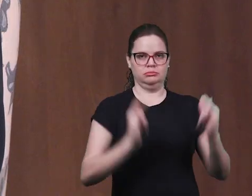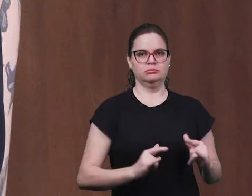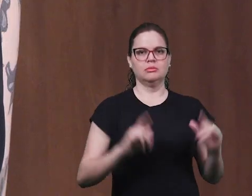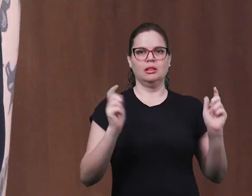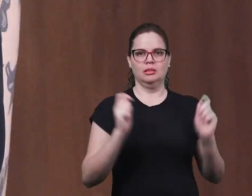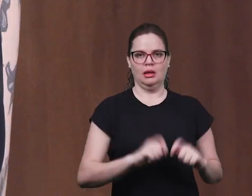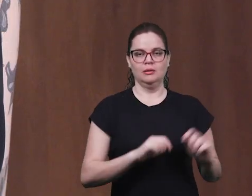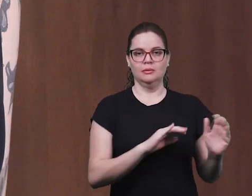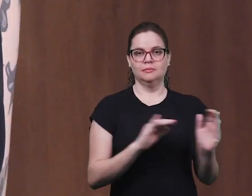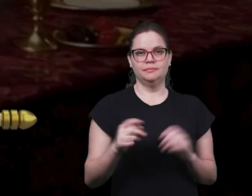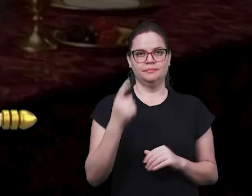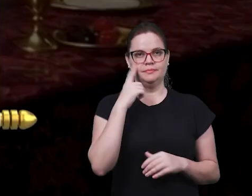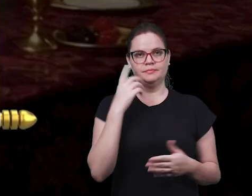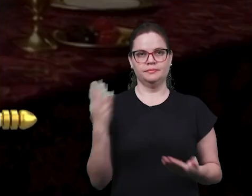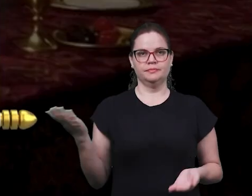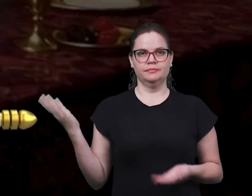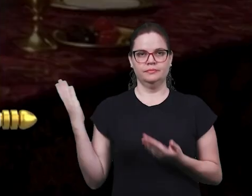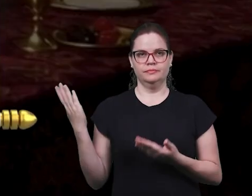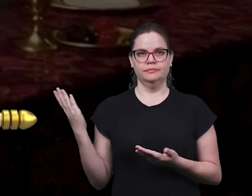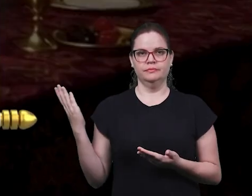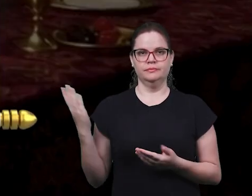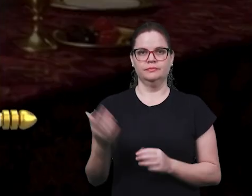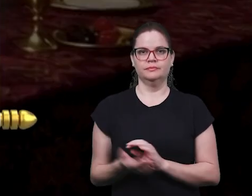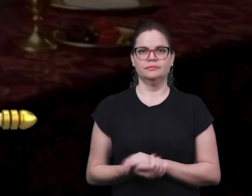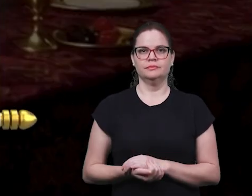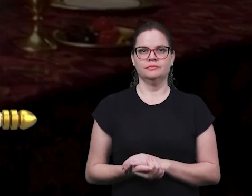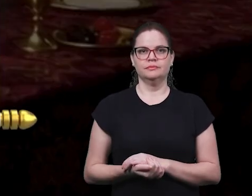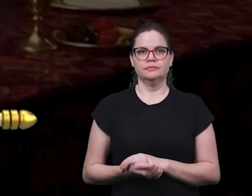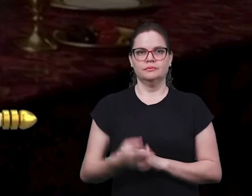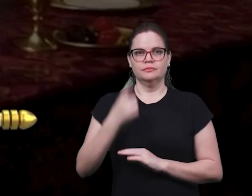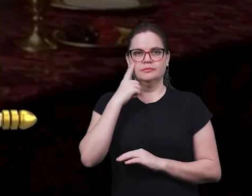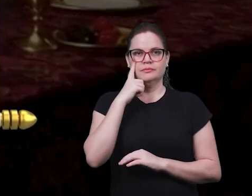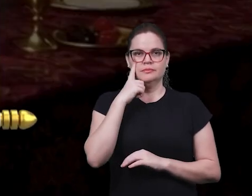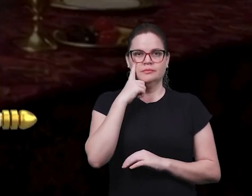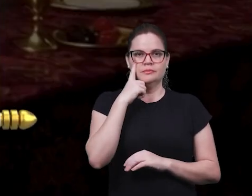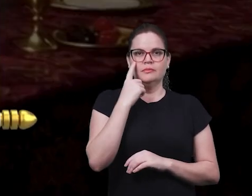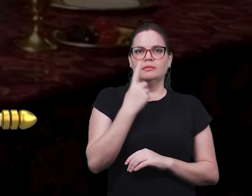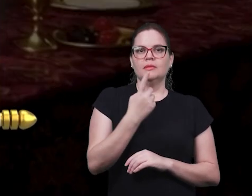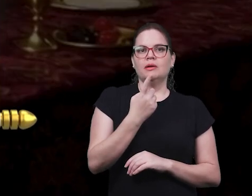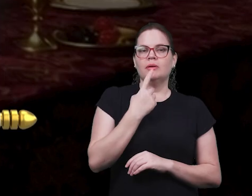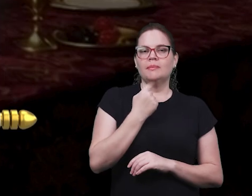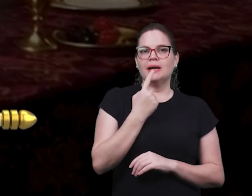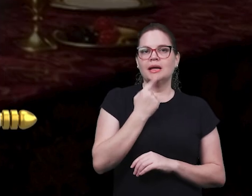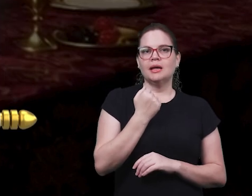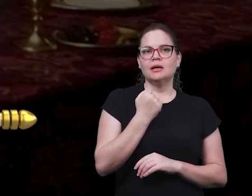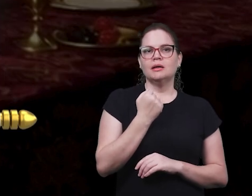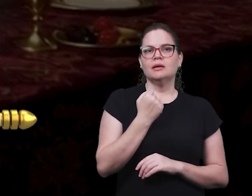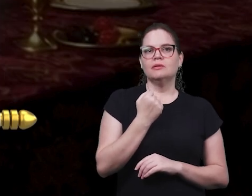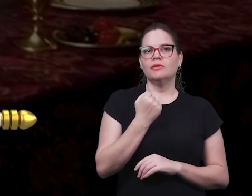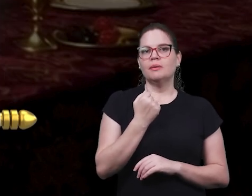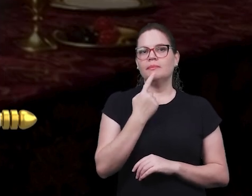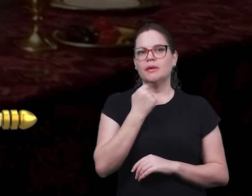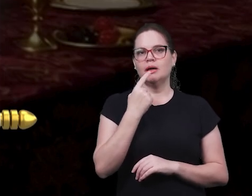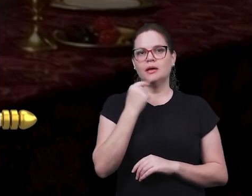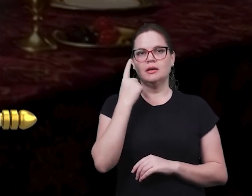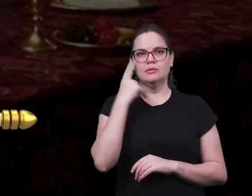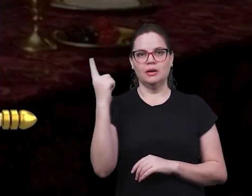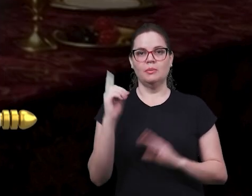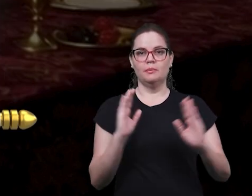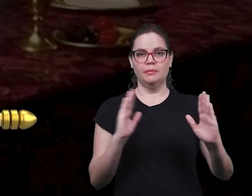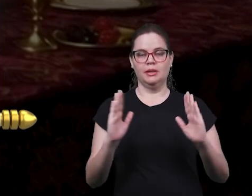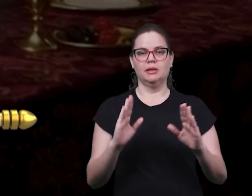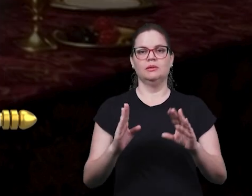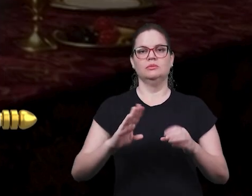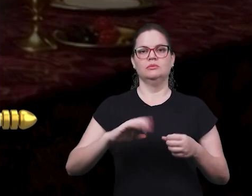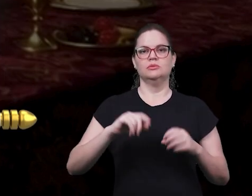Então, acompanhando no quadro, está ali na terceira linha, amarelo, o vermelho ali, cativeiro, o vermelho